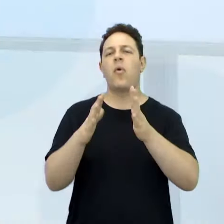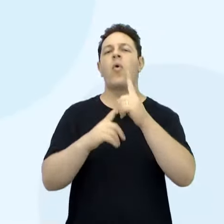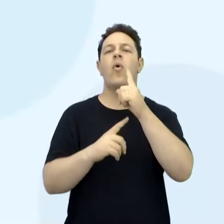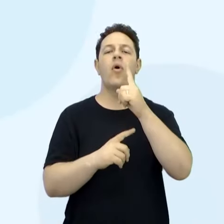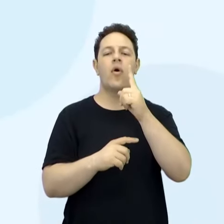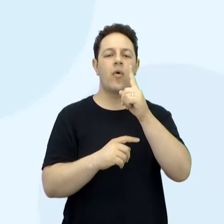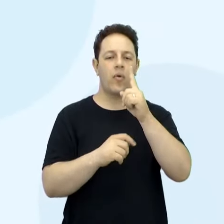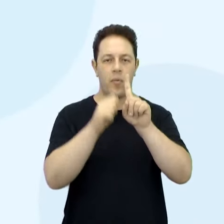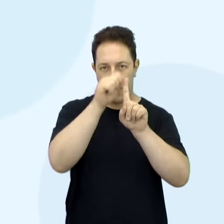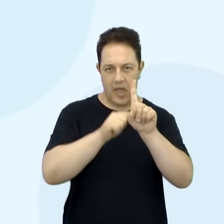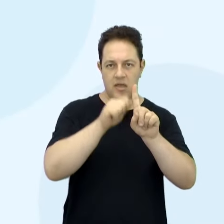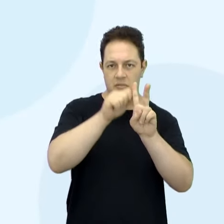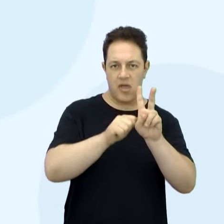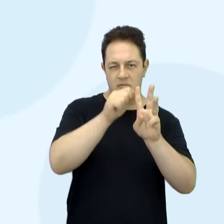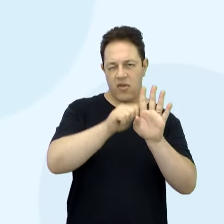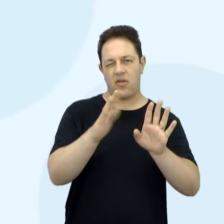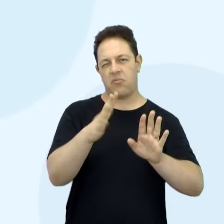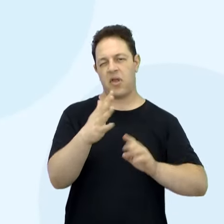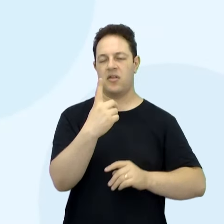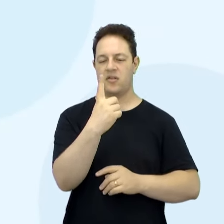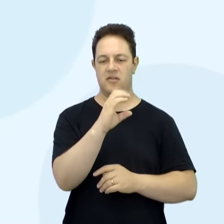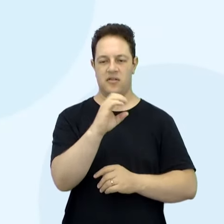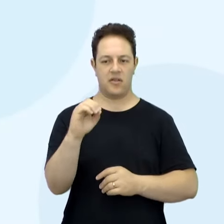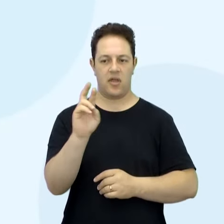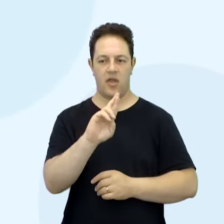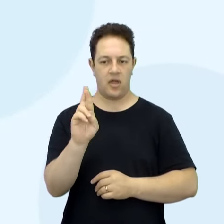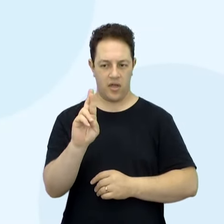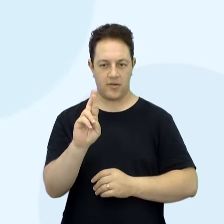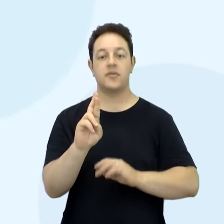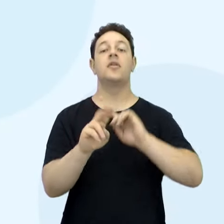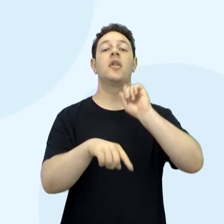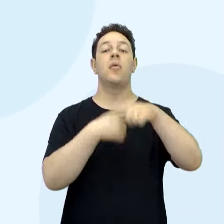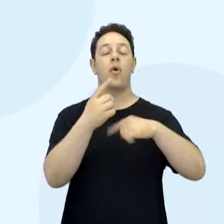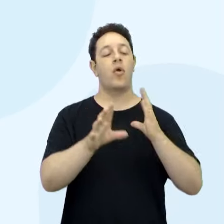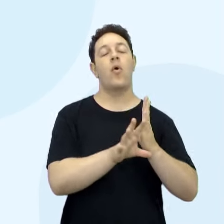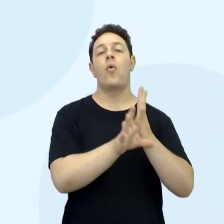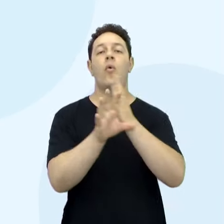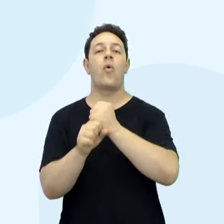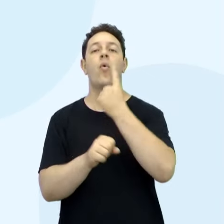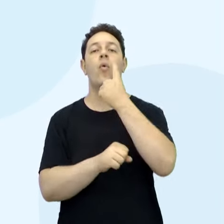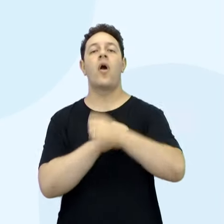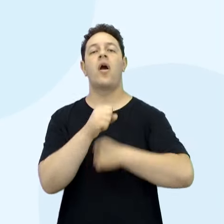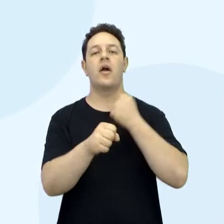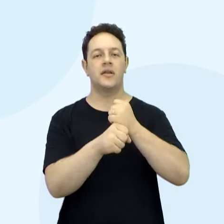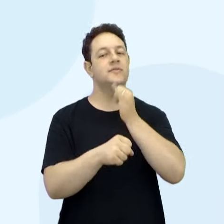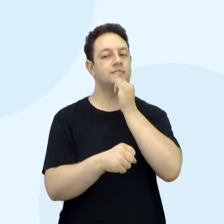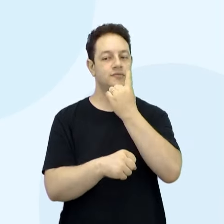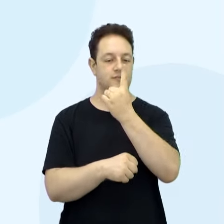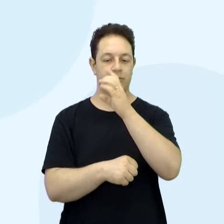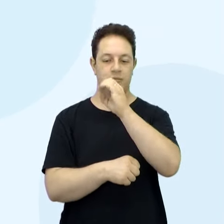esse transporte aí, R$ 100 durante um ano. Então eu peguei 100